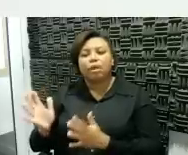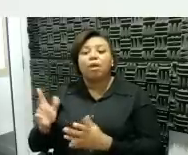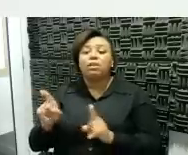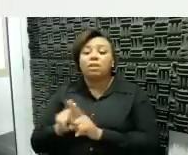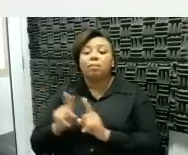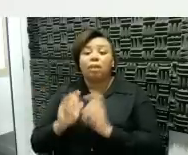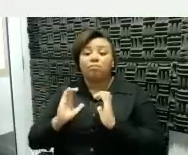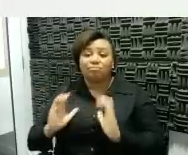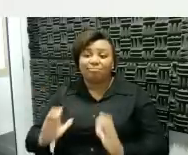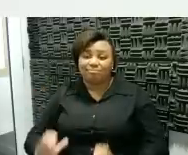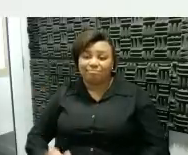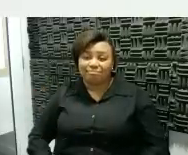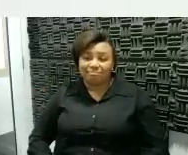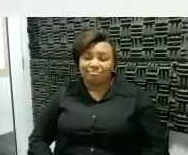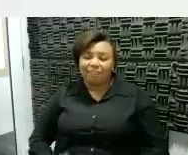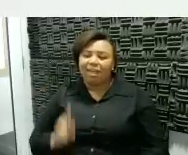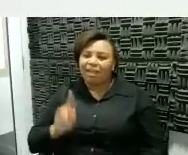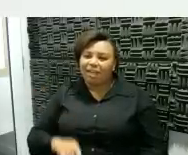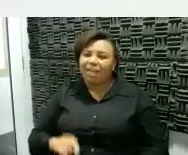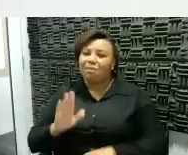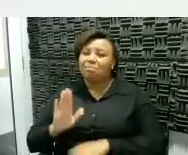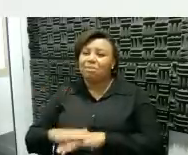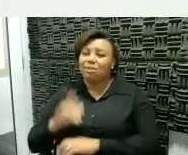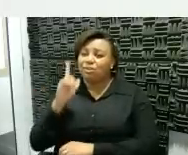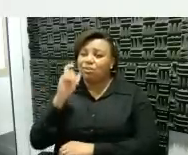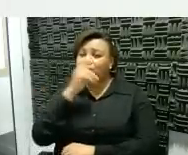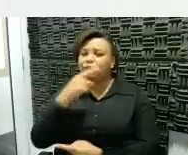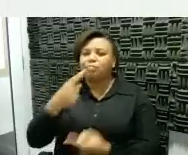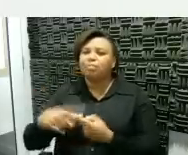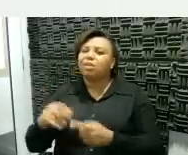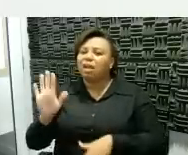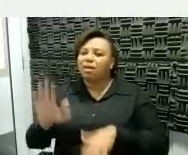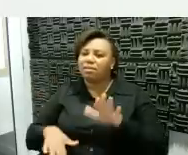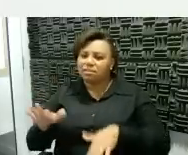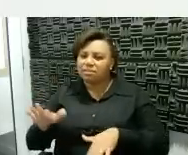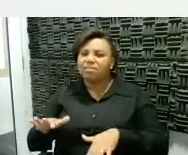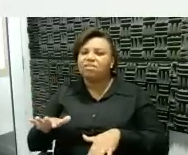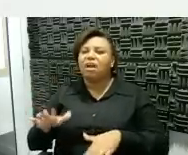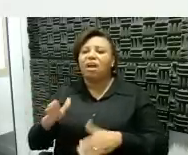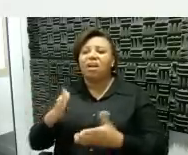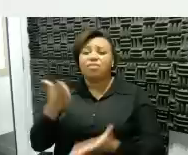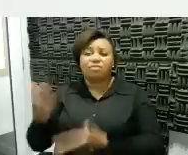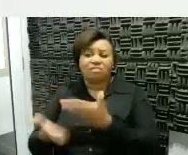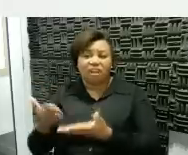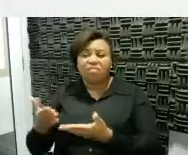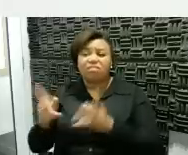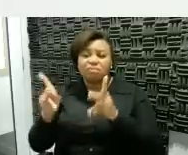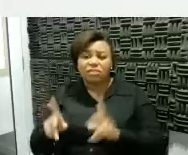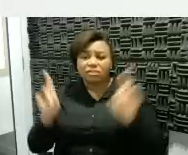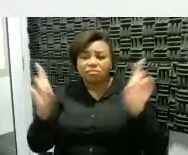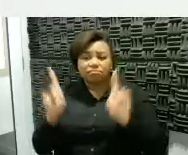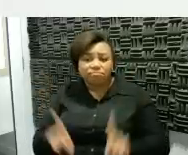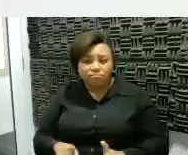negócio pega né que a gente muitas vezes trata as pessoas com deficiência como vítimas